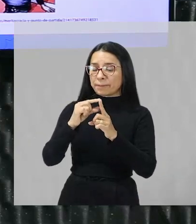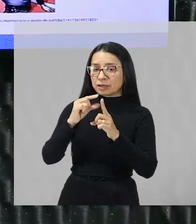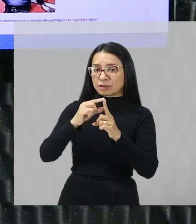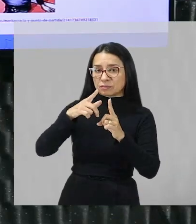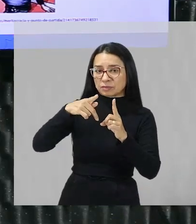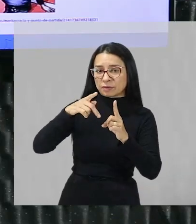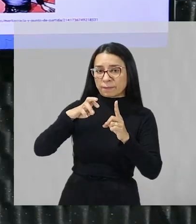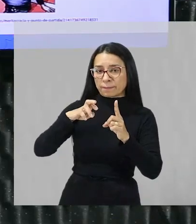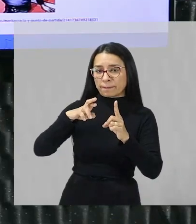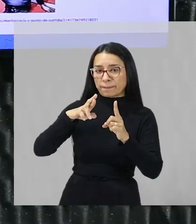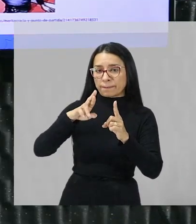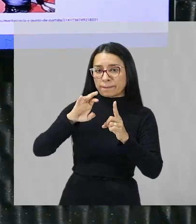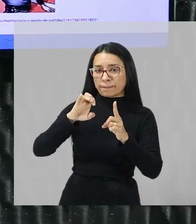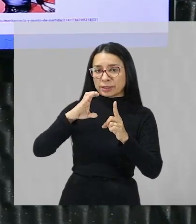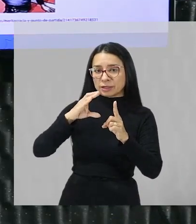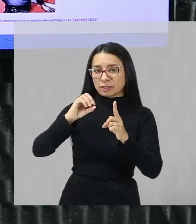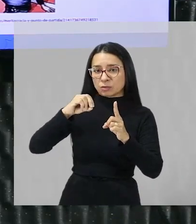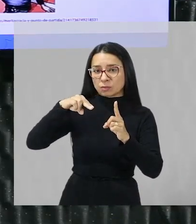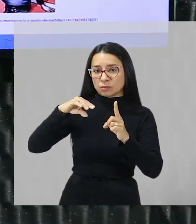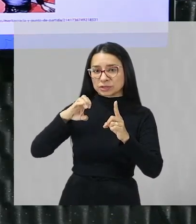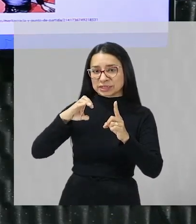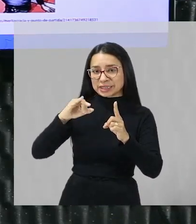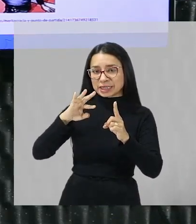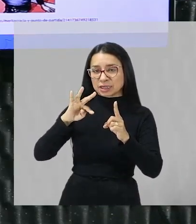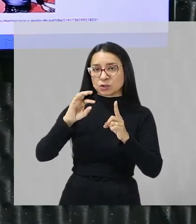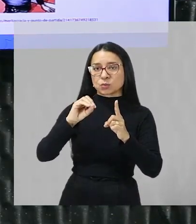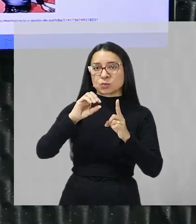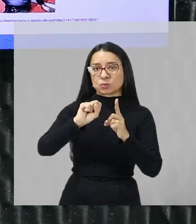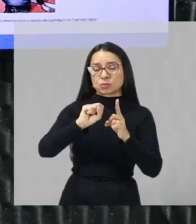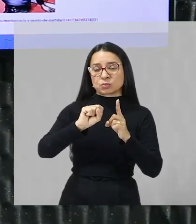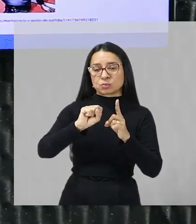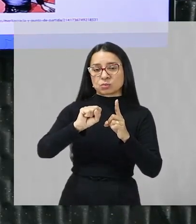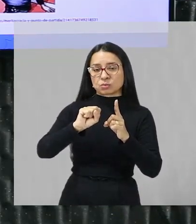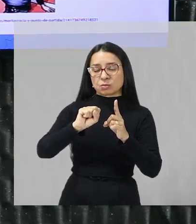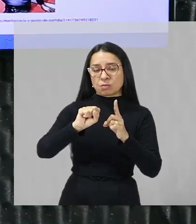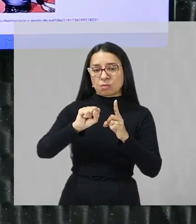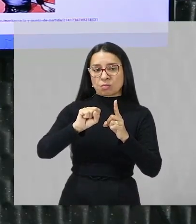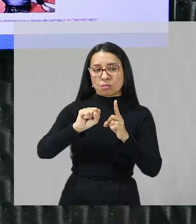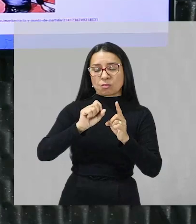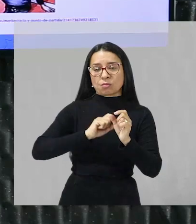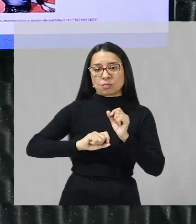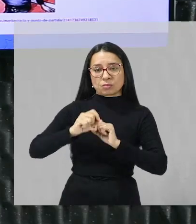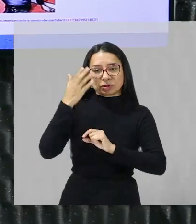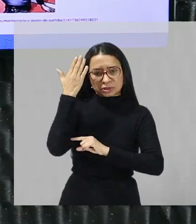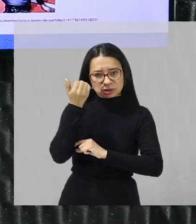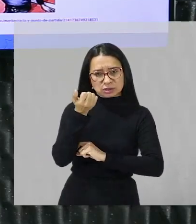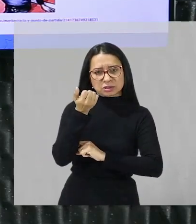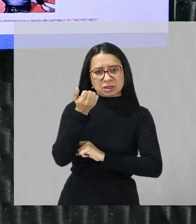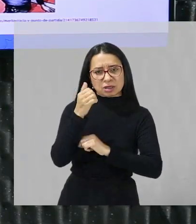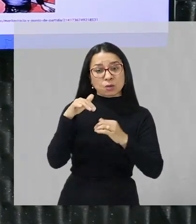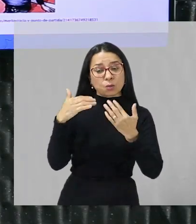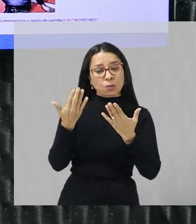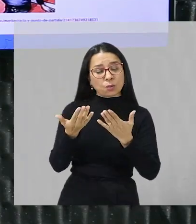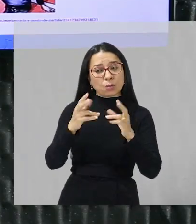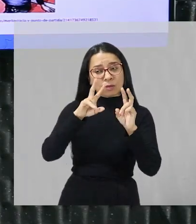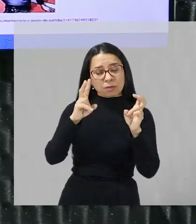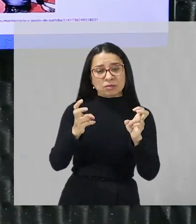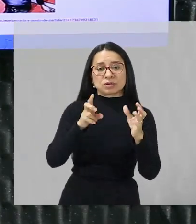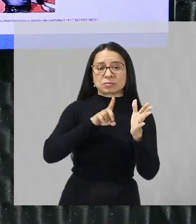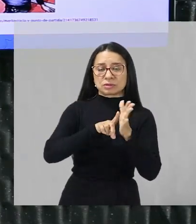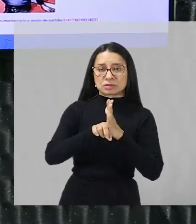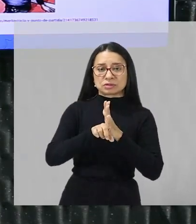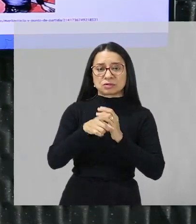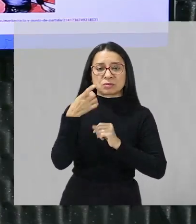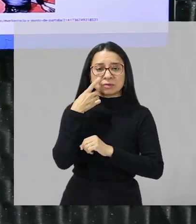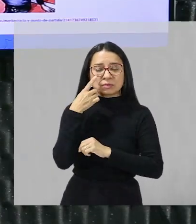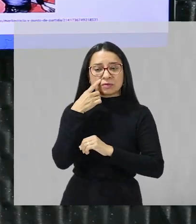A desigualdade entre homem e mulher é o tema da questão. E aí tem uma charge, que tem uma pista de atletismo, como se